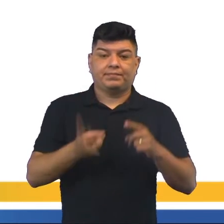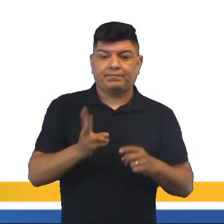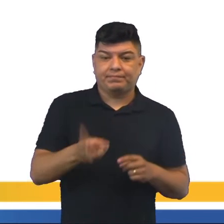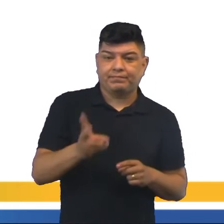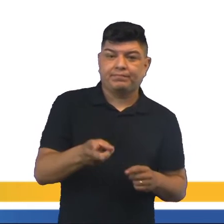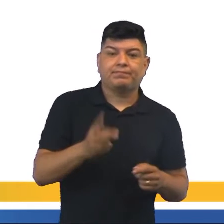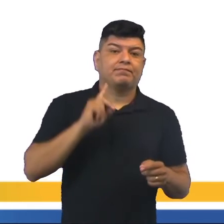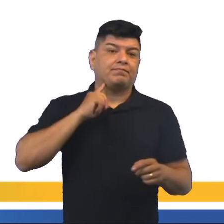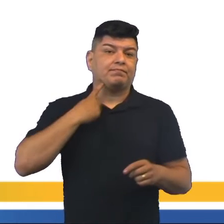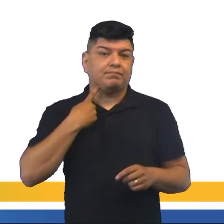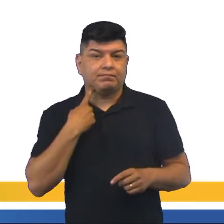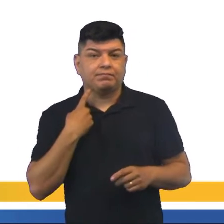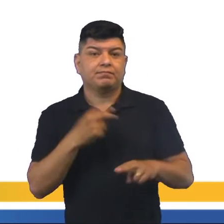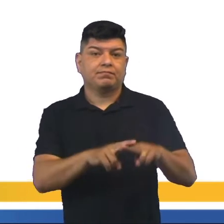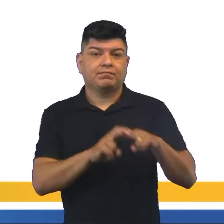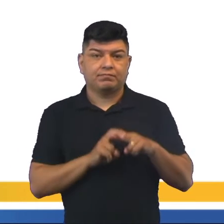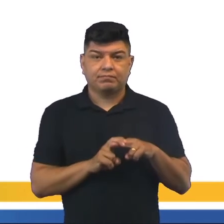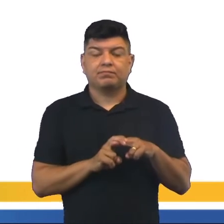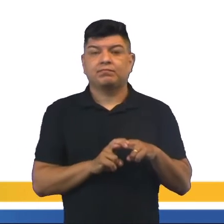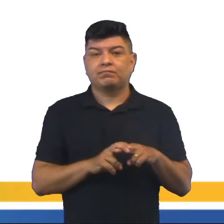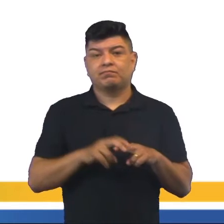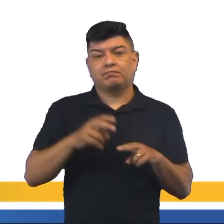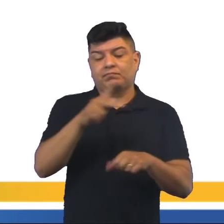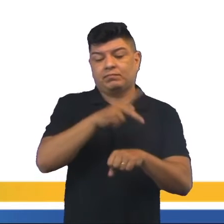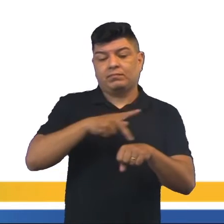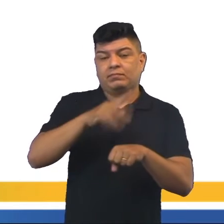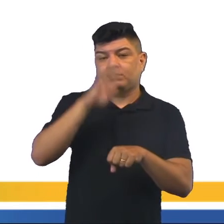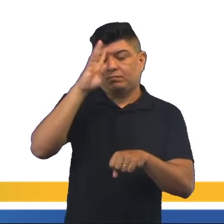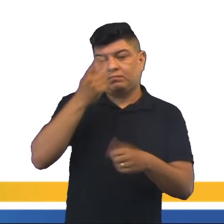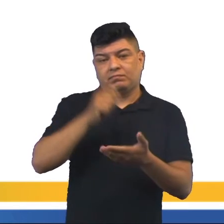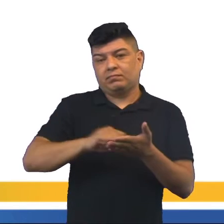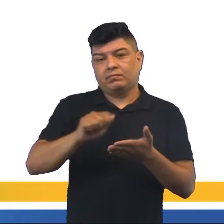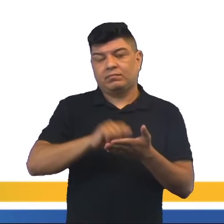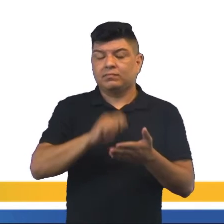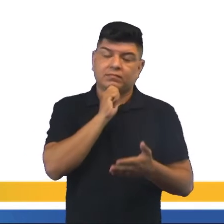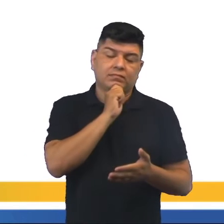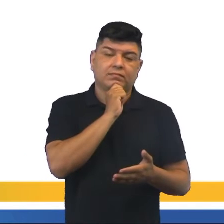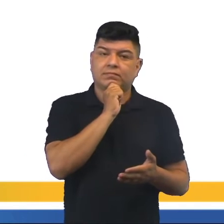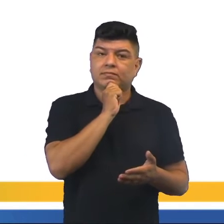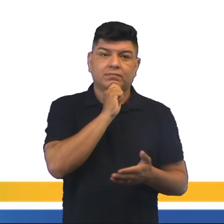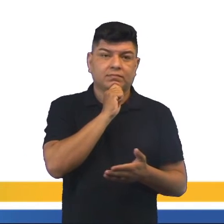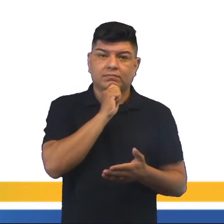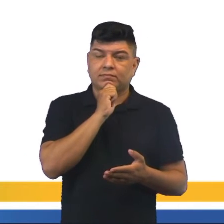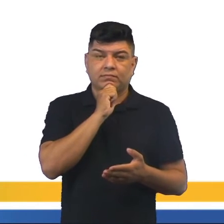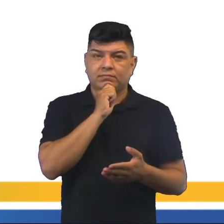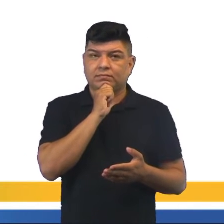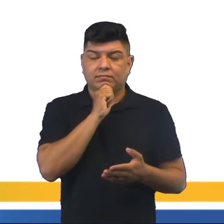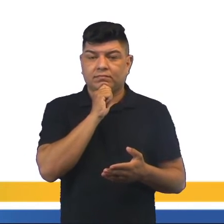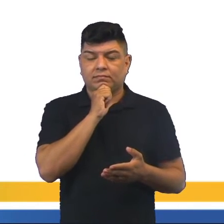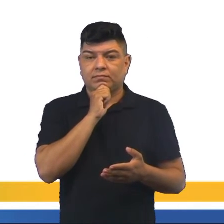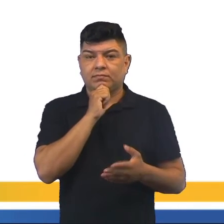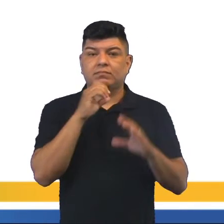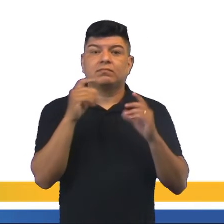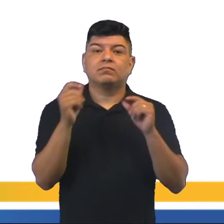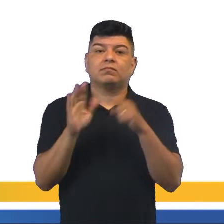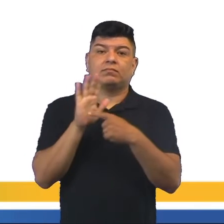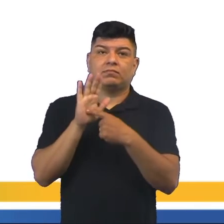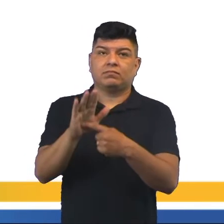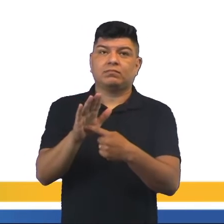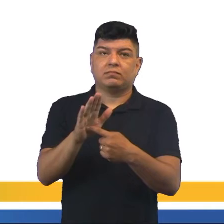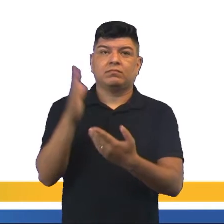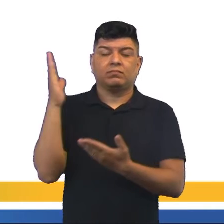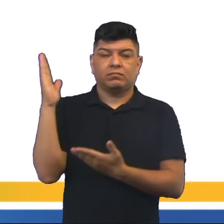poluindo. E tem países que sequer decidiram assinar o protocolo, tá bom? protocolo de Kyoto eu já citei, eu só trouxe